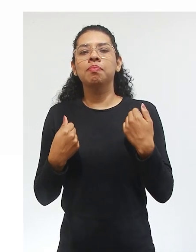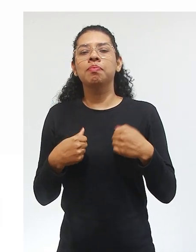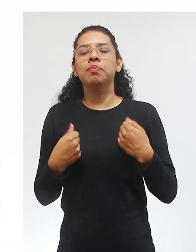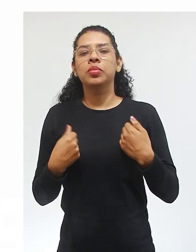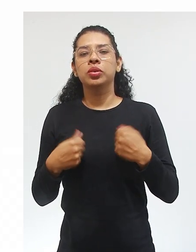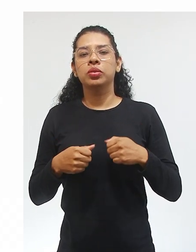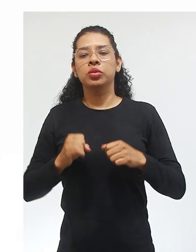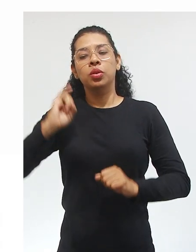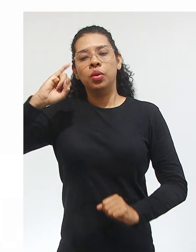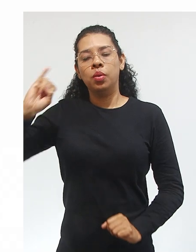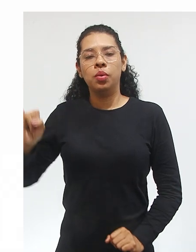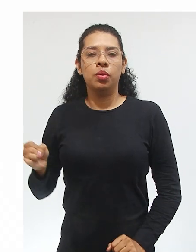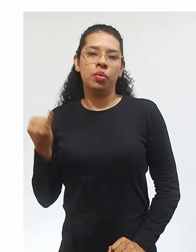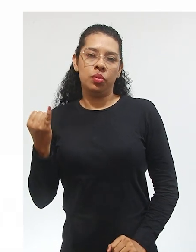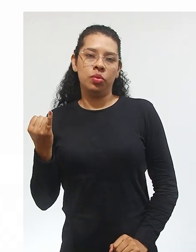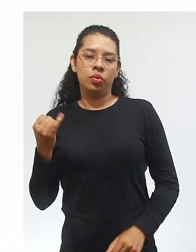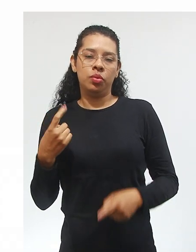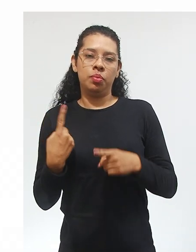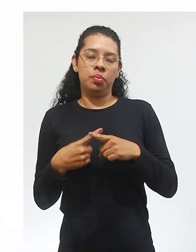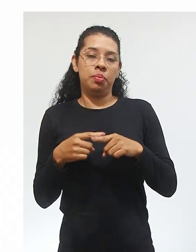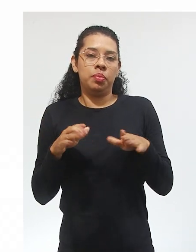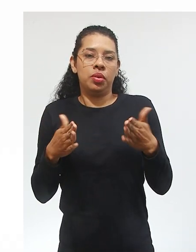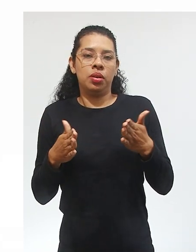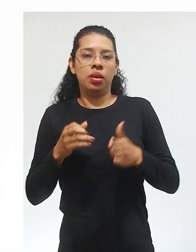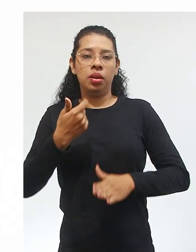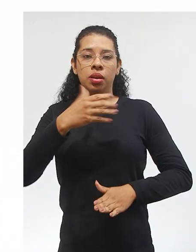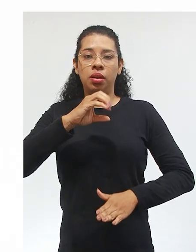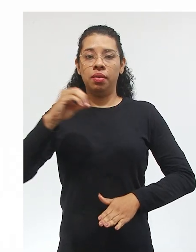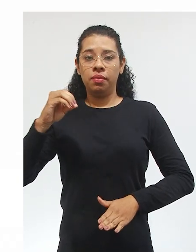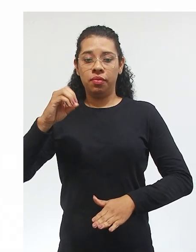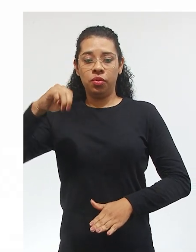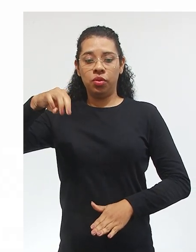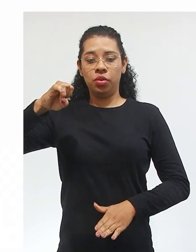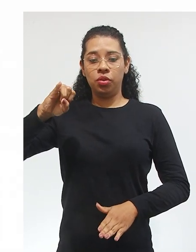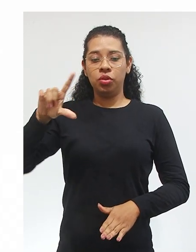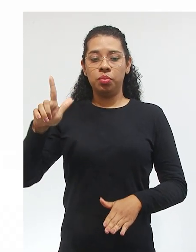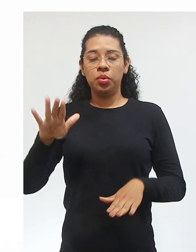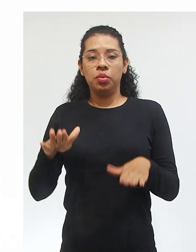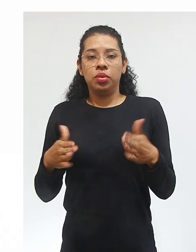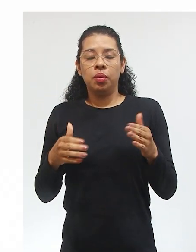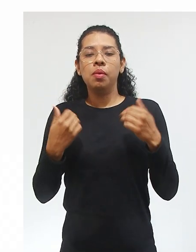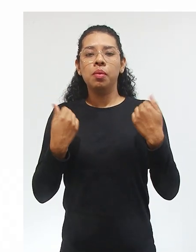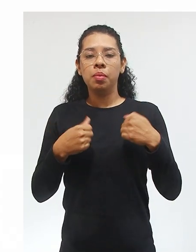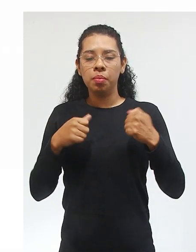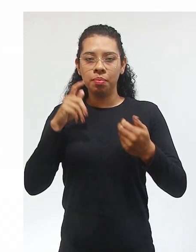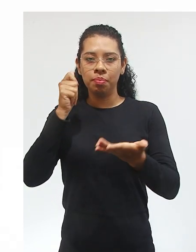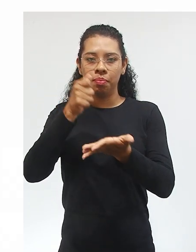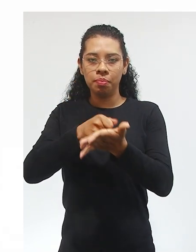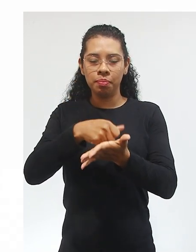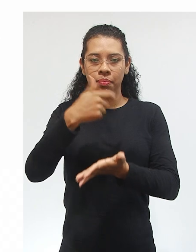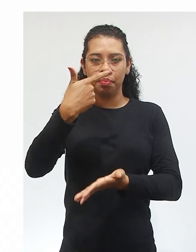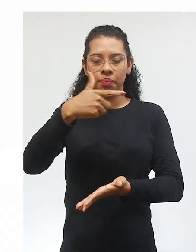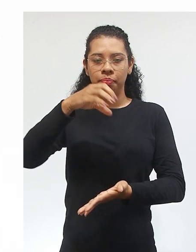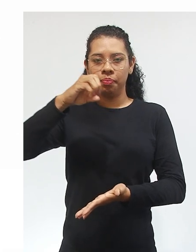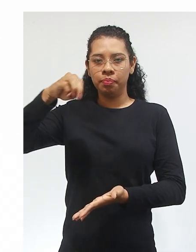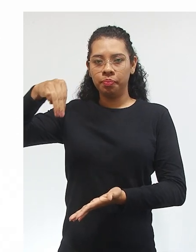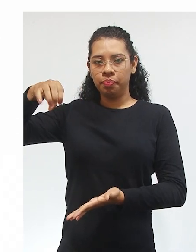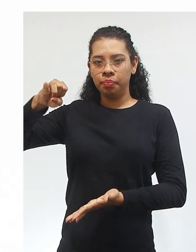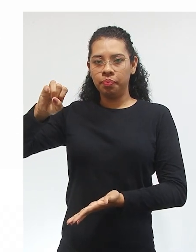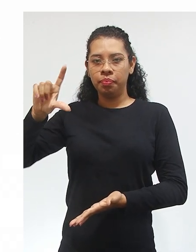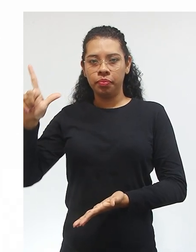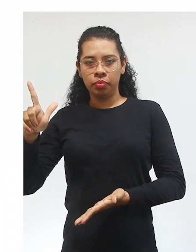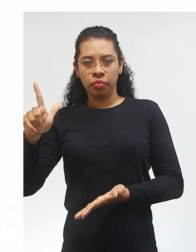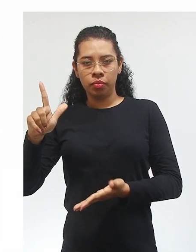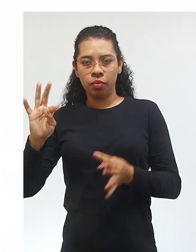despesa aqui, ó, com juros, né? Porque o previsto era 20 mil, mas pagou com atraso, teve que pagar esses juros. E lembra que eu falei que a apropriação